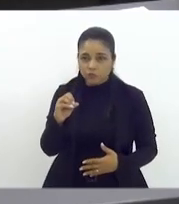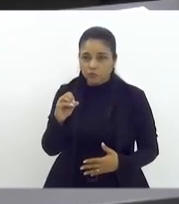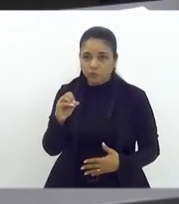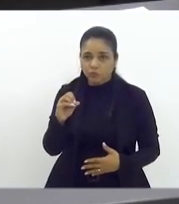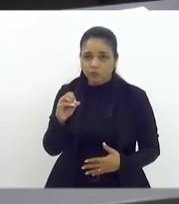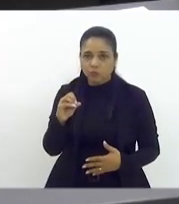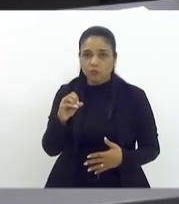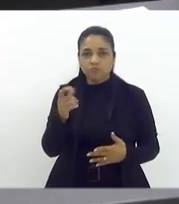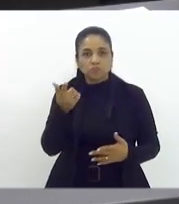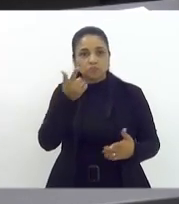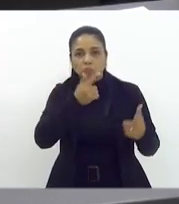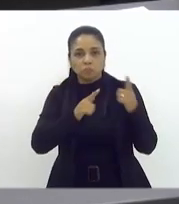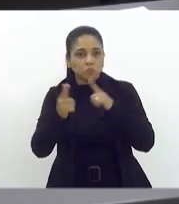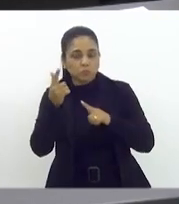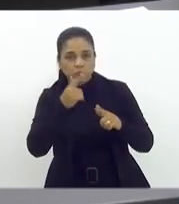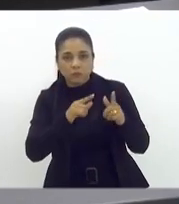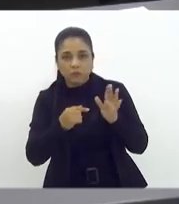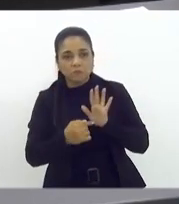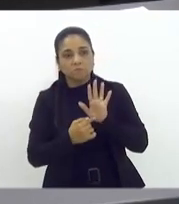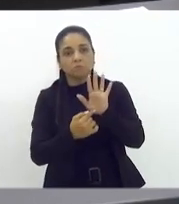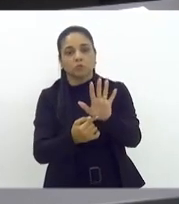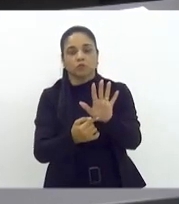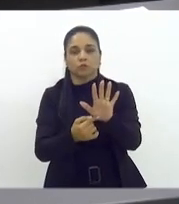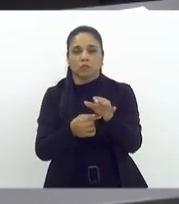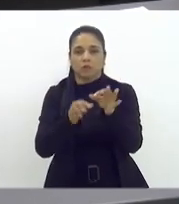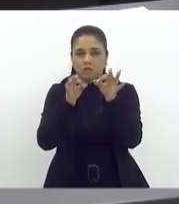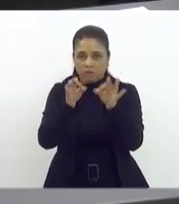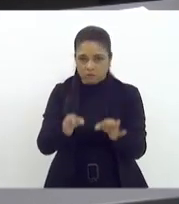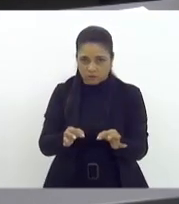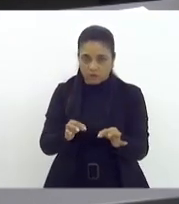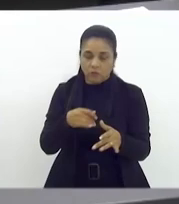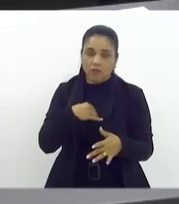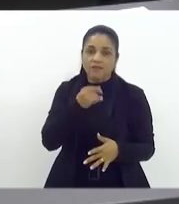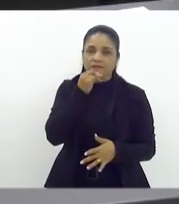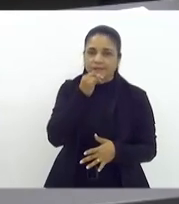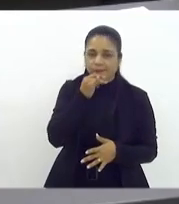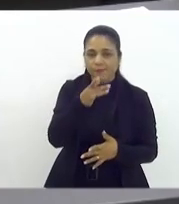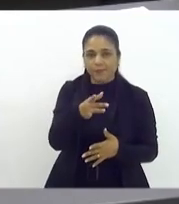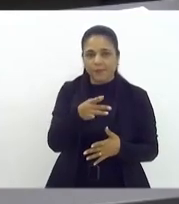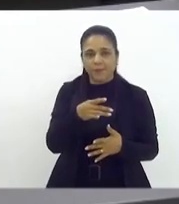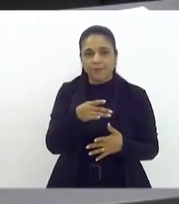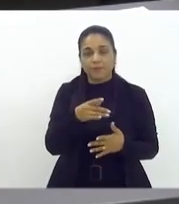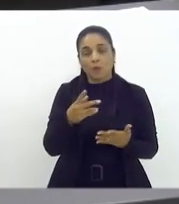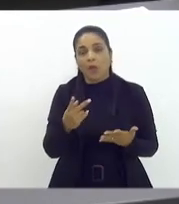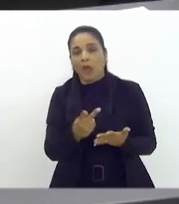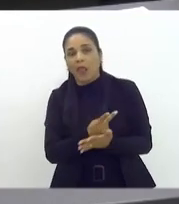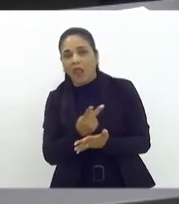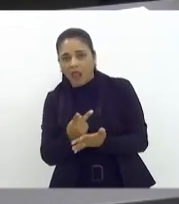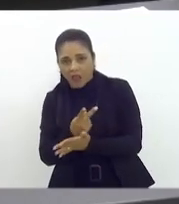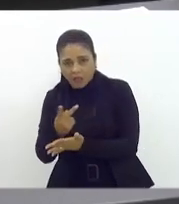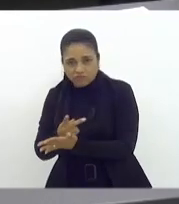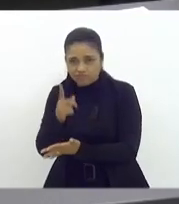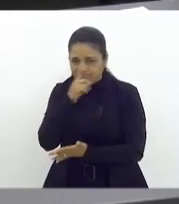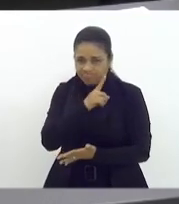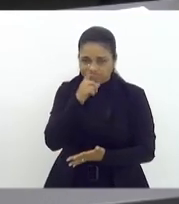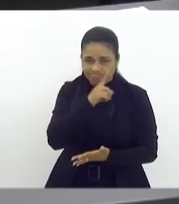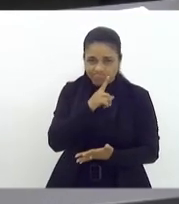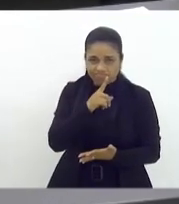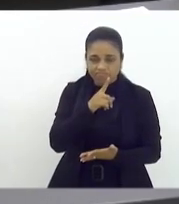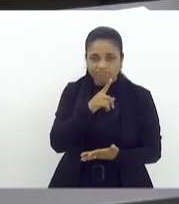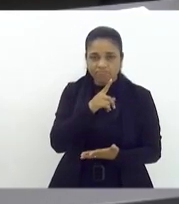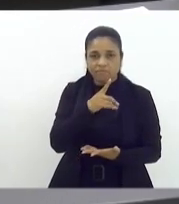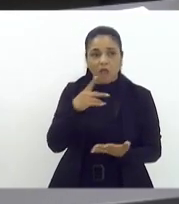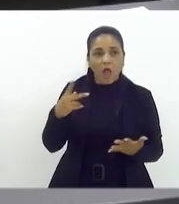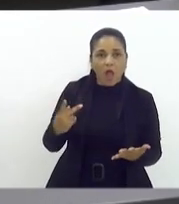demonstrar um nexo causal entre uma coisa e outra por exemplo dizer que esses erros é só aconteceriam